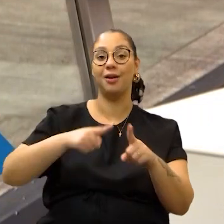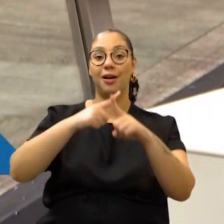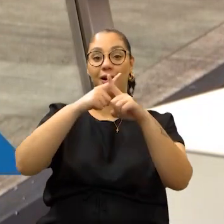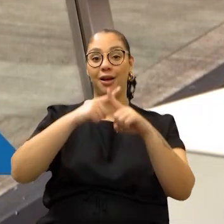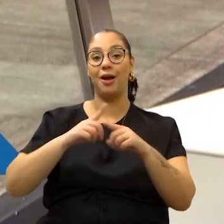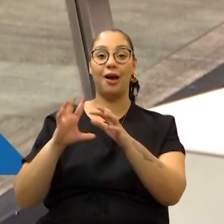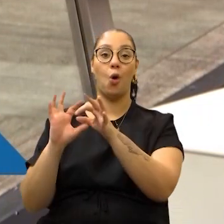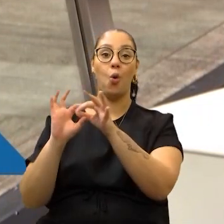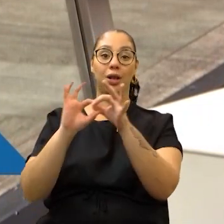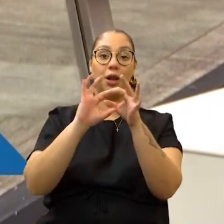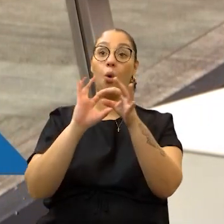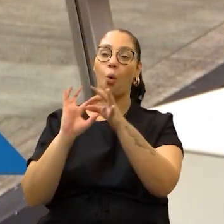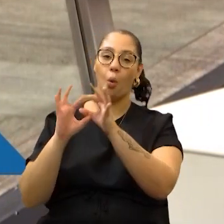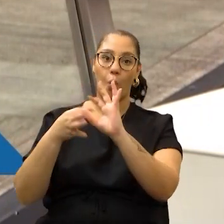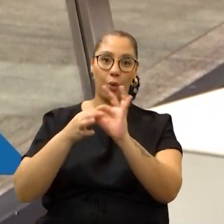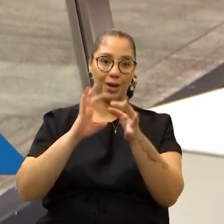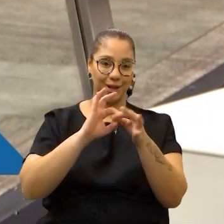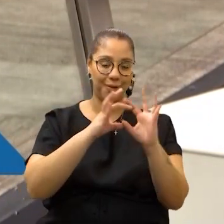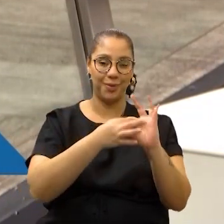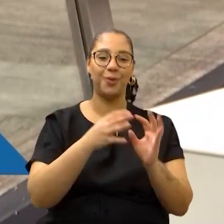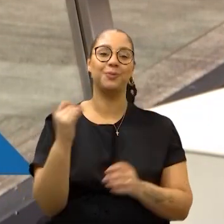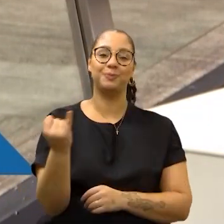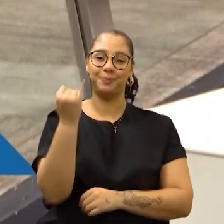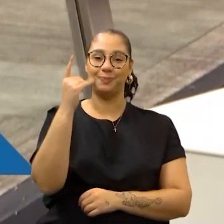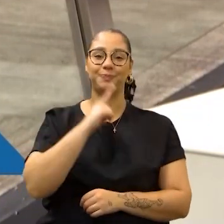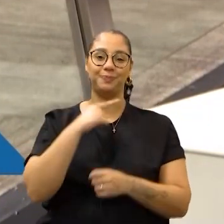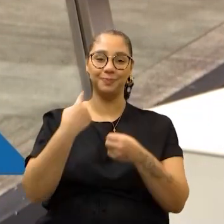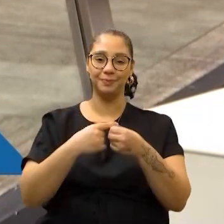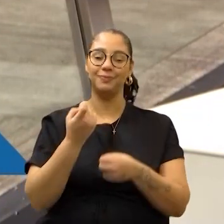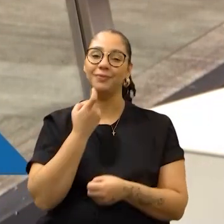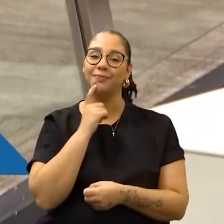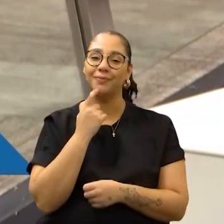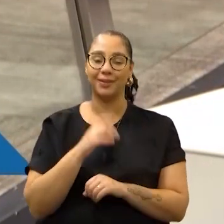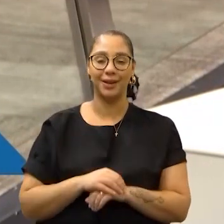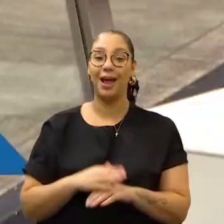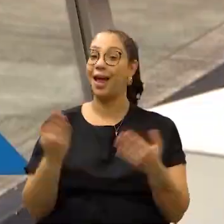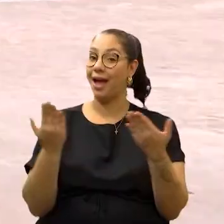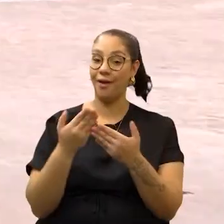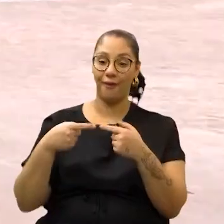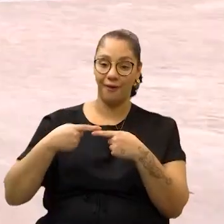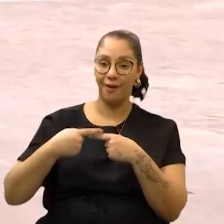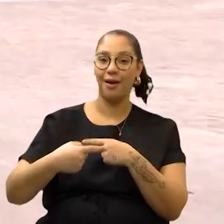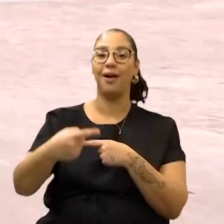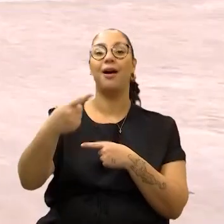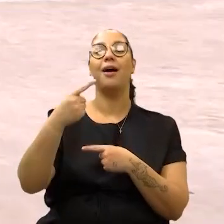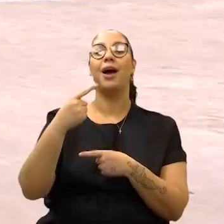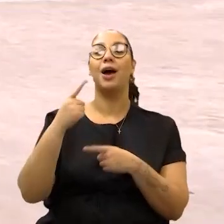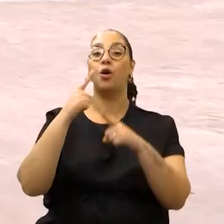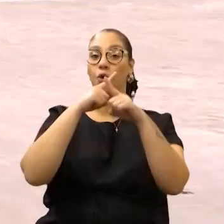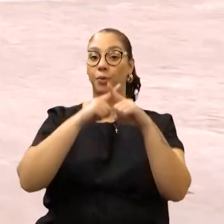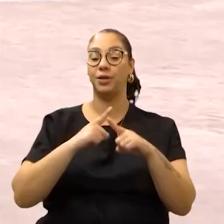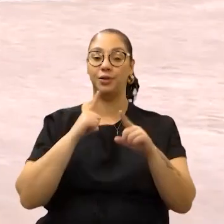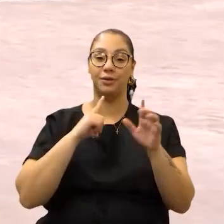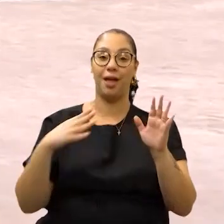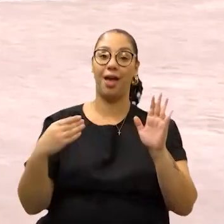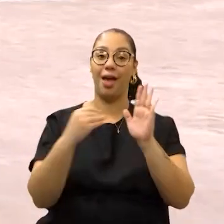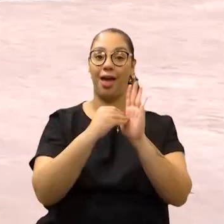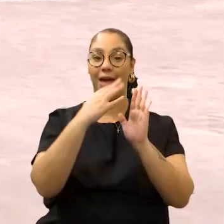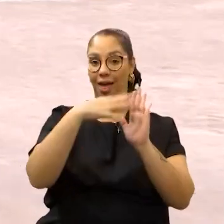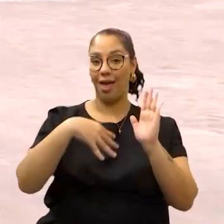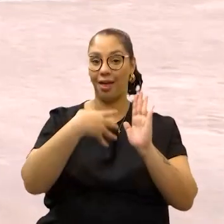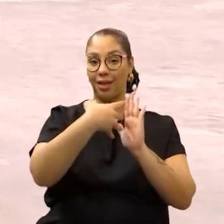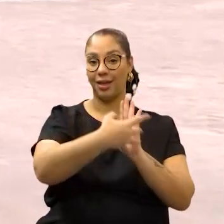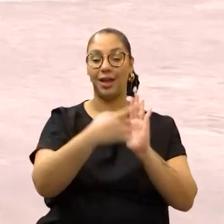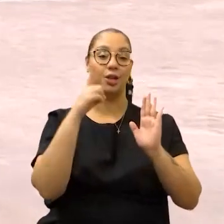esporte olímpico e a gente sabe da importância que tem esse esporte aqui na cidade de Campinas. A partir de agora, a competição passa a